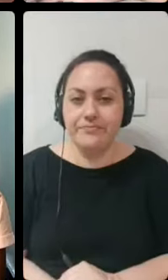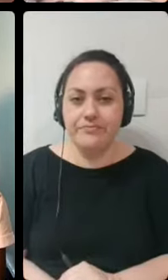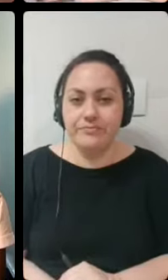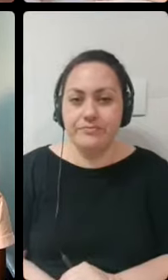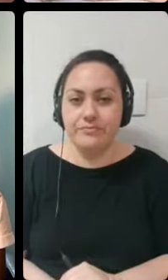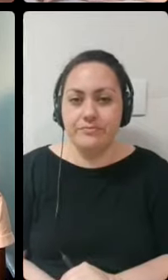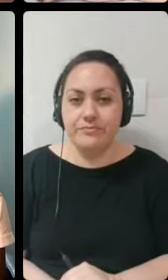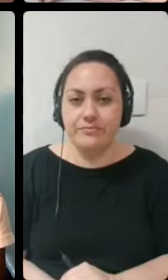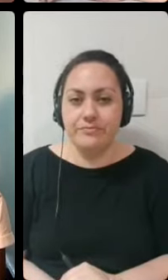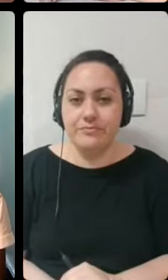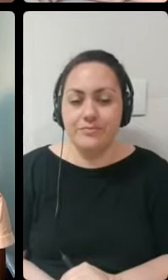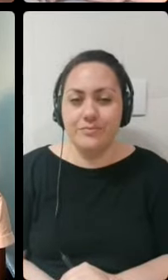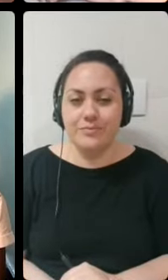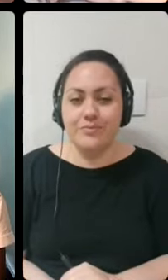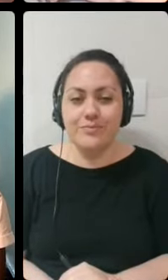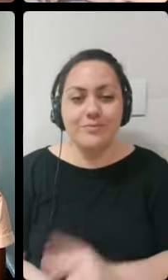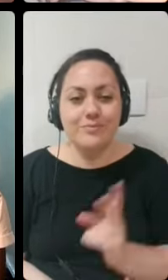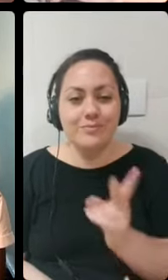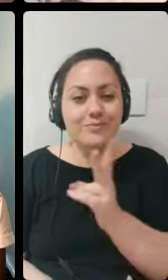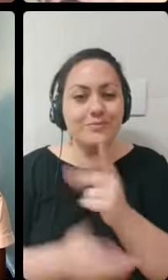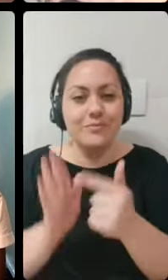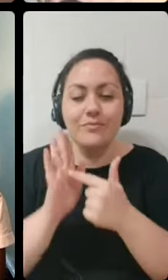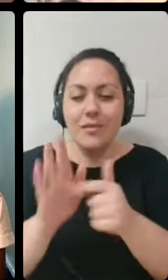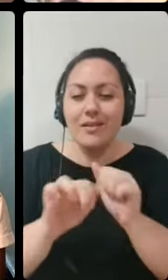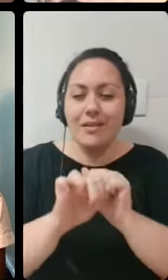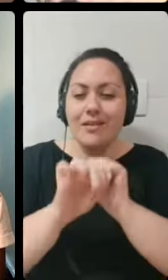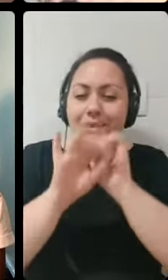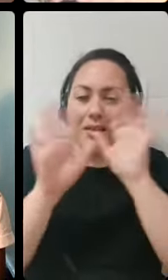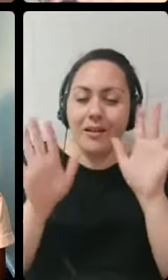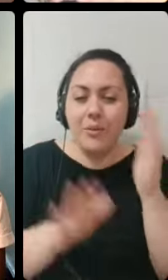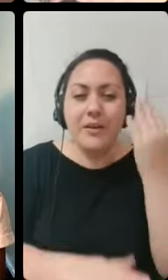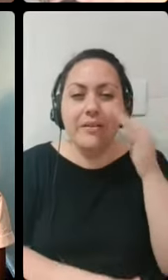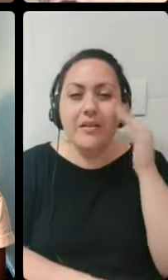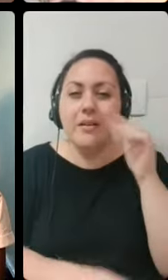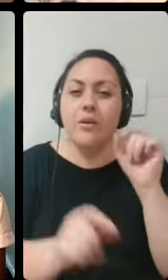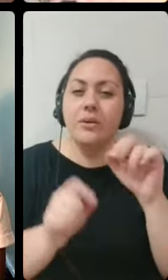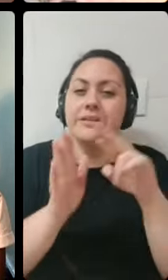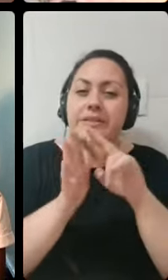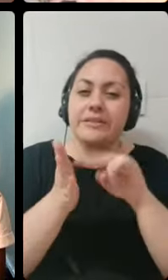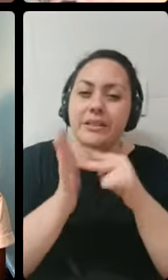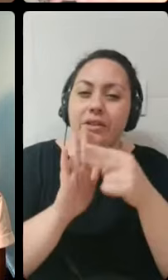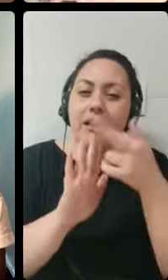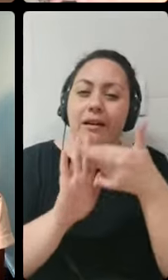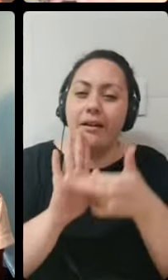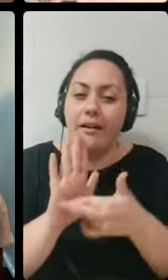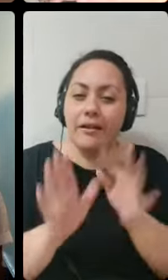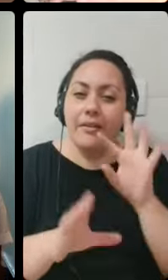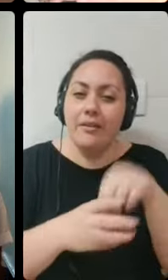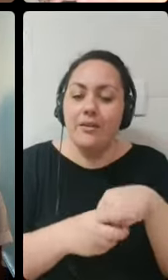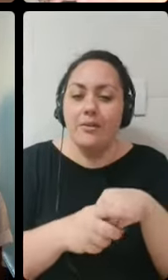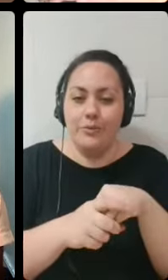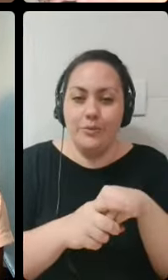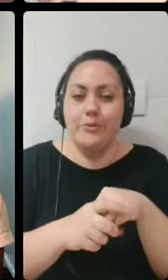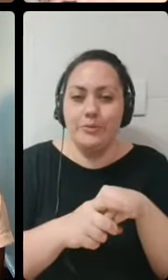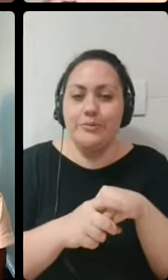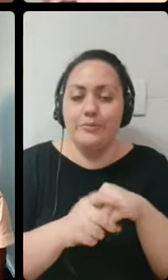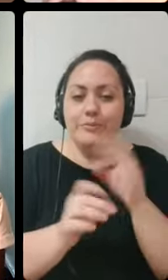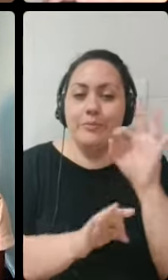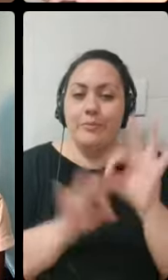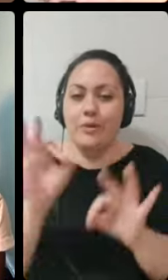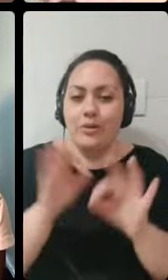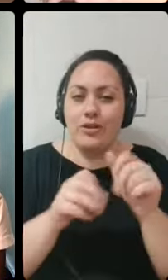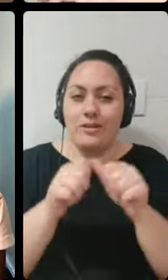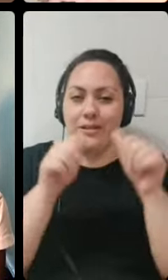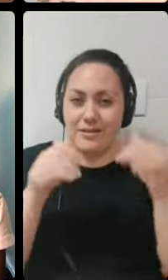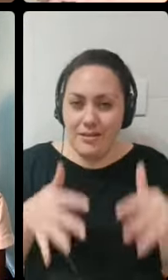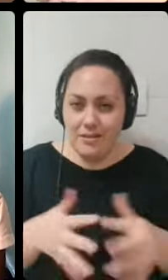né, de forma bem prática, o que são as diretrizes, então, né, de um projeto de extensão como um todo,